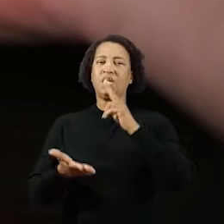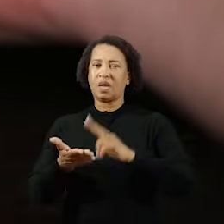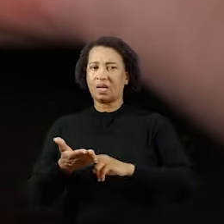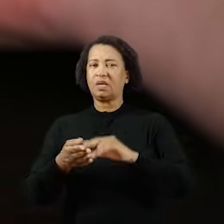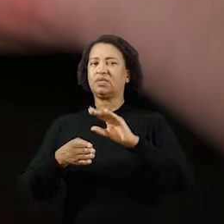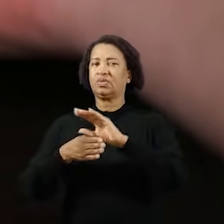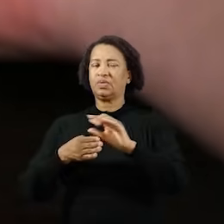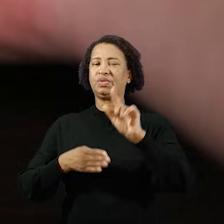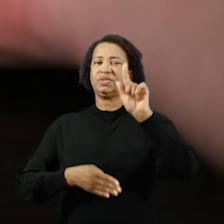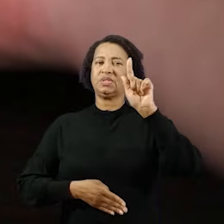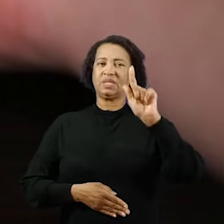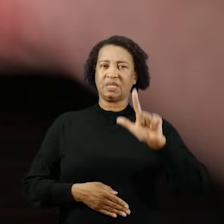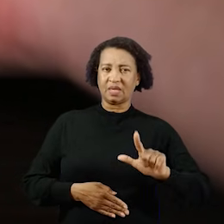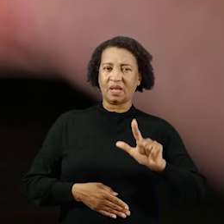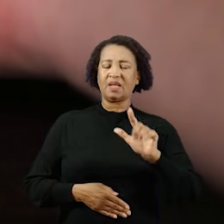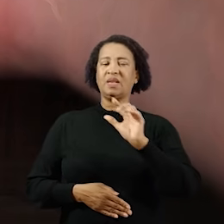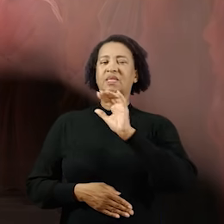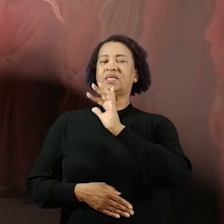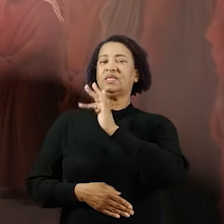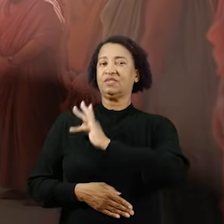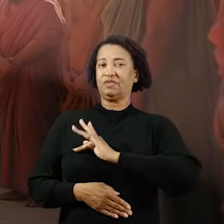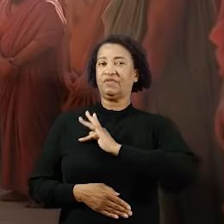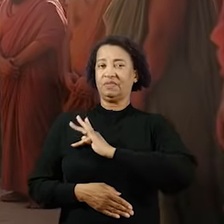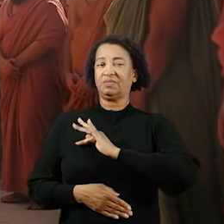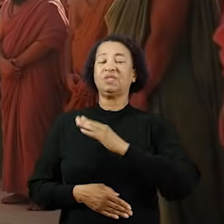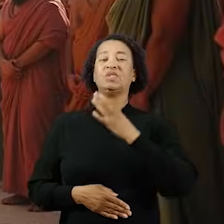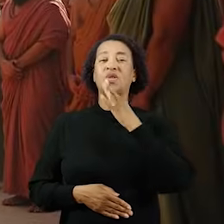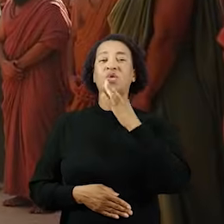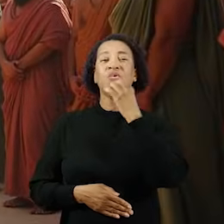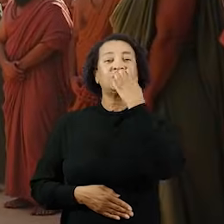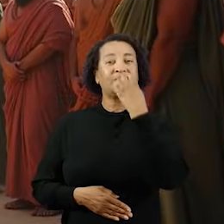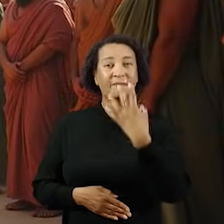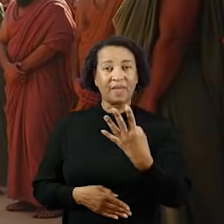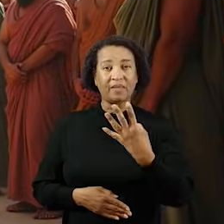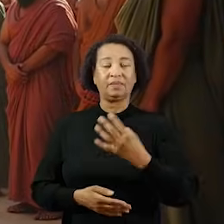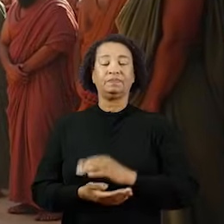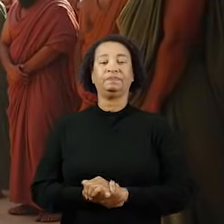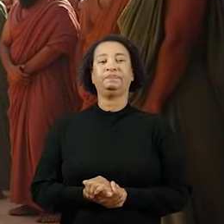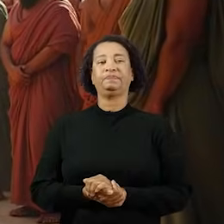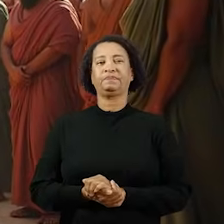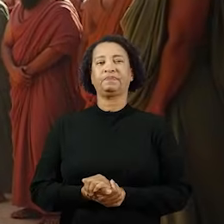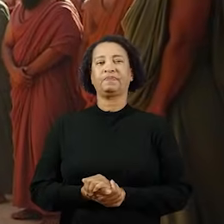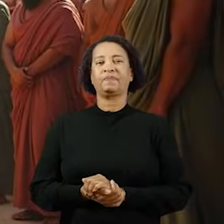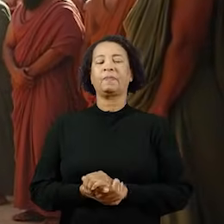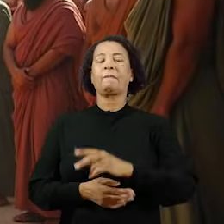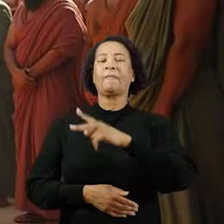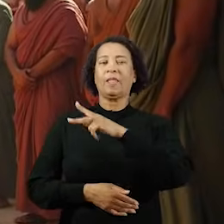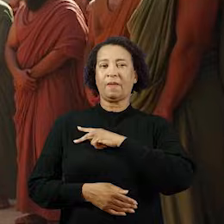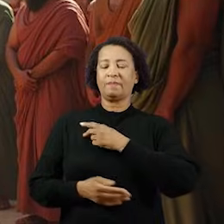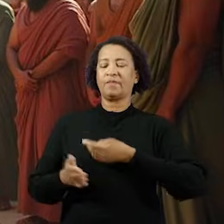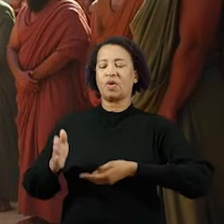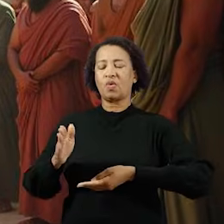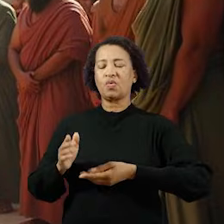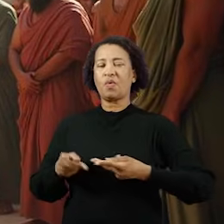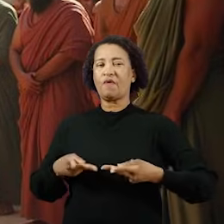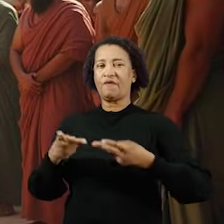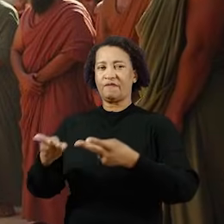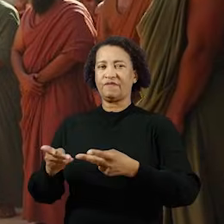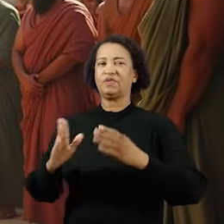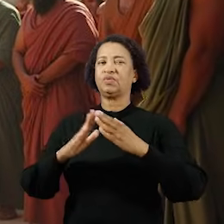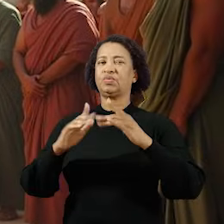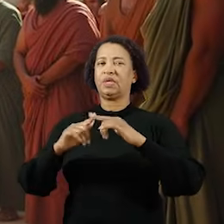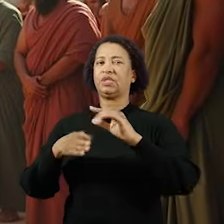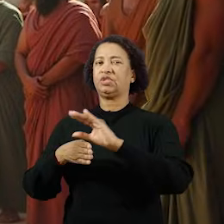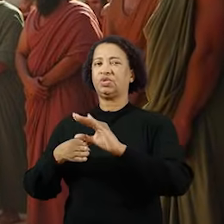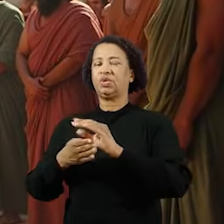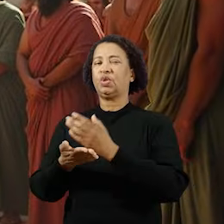aos Coríntios, Gálatas e Filipenses, que eram igrejas que ele conhecia muito bem. Paulo visitou a igreja de Corinto no início da